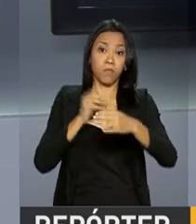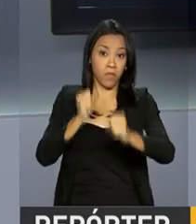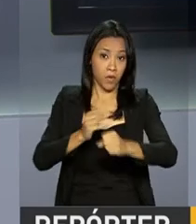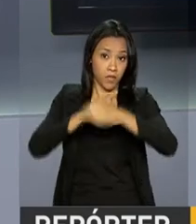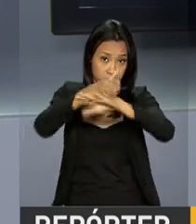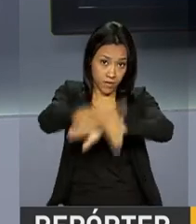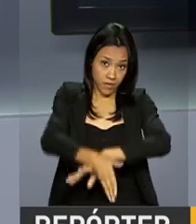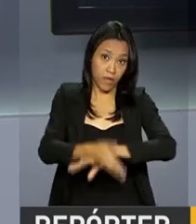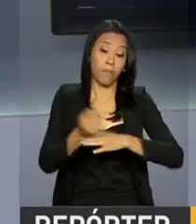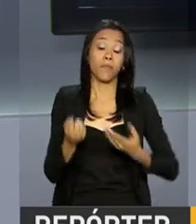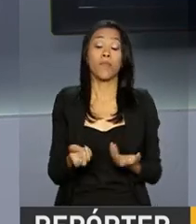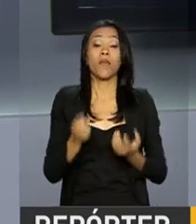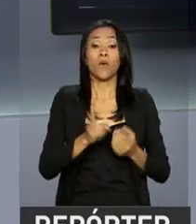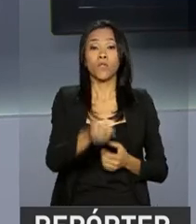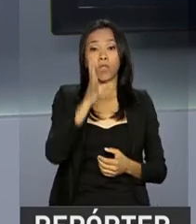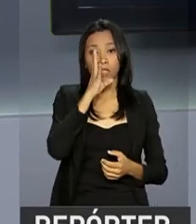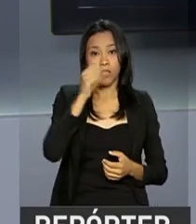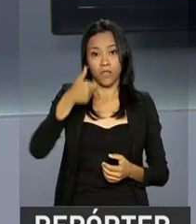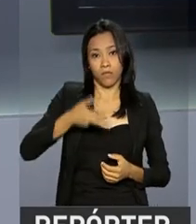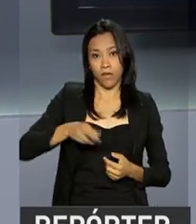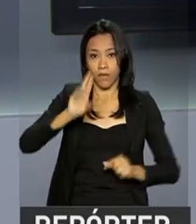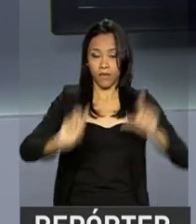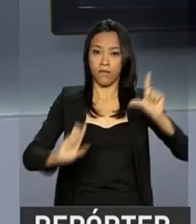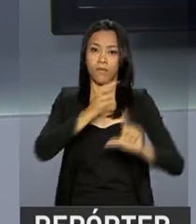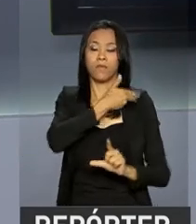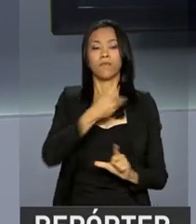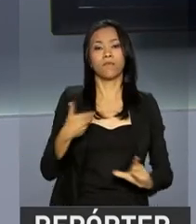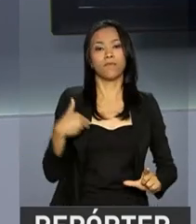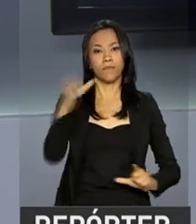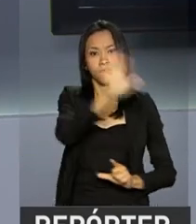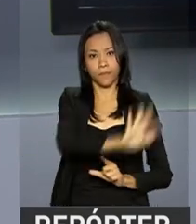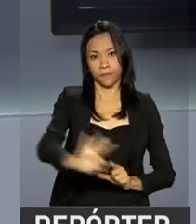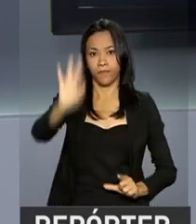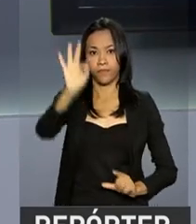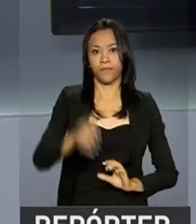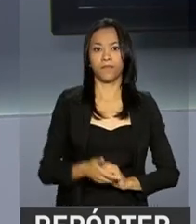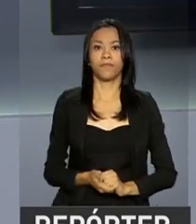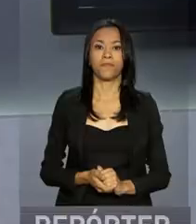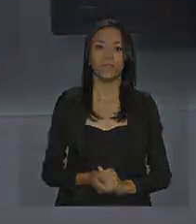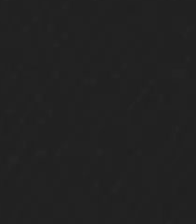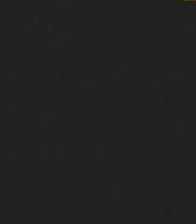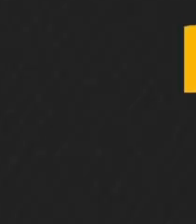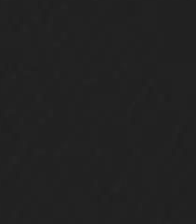nbr na internet continue com a gente na nbr a tv do governo federal